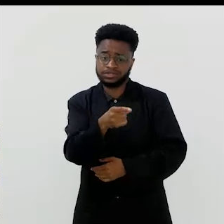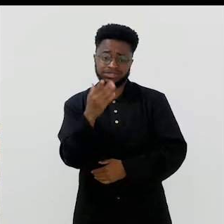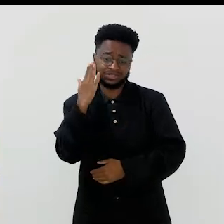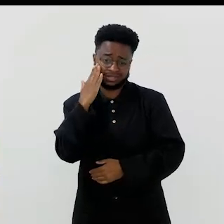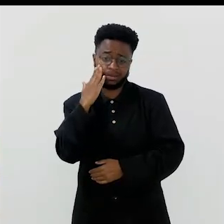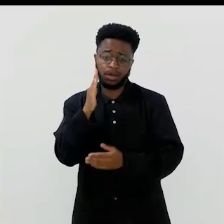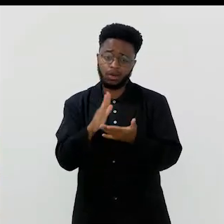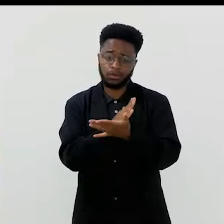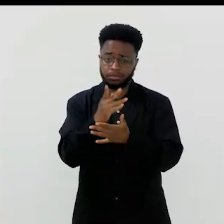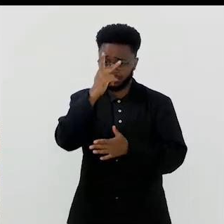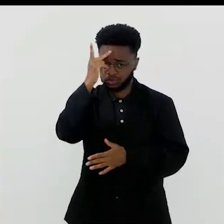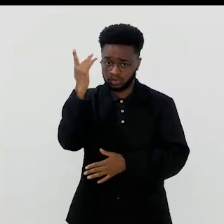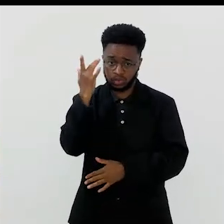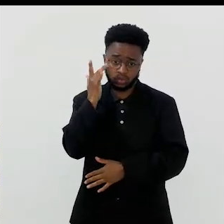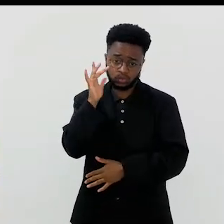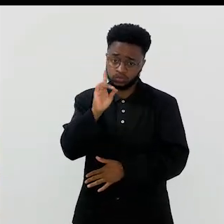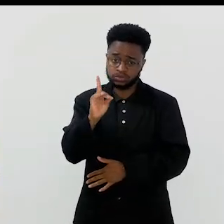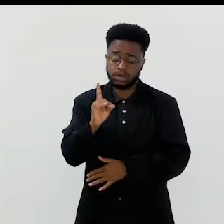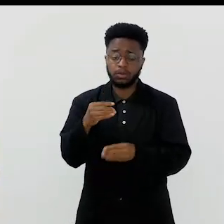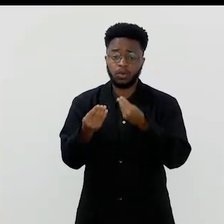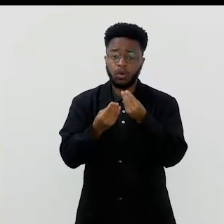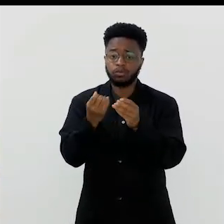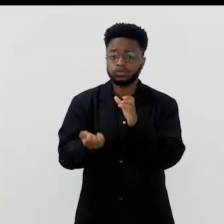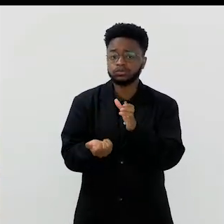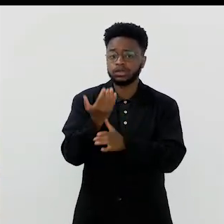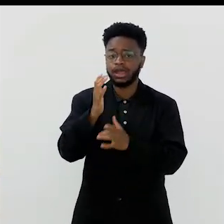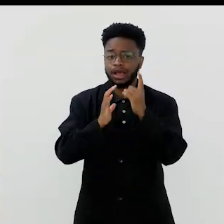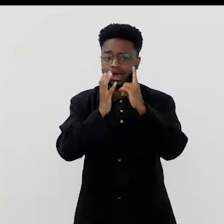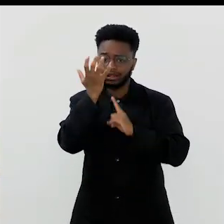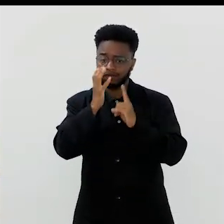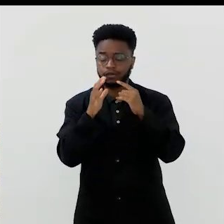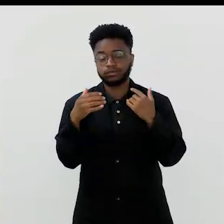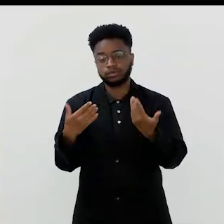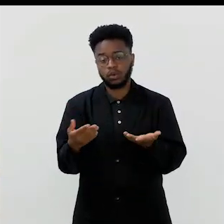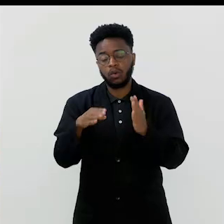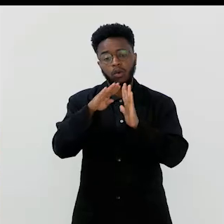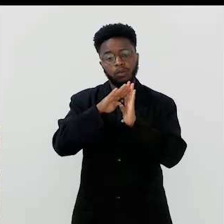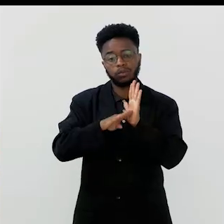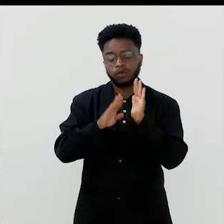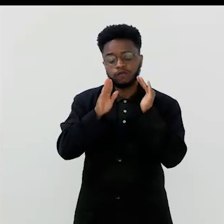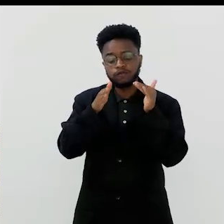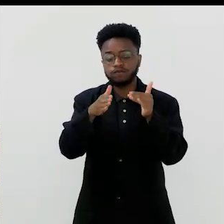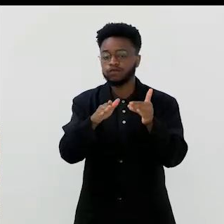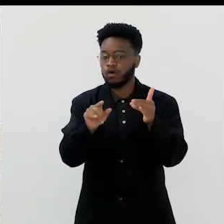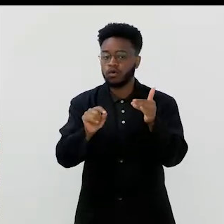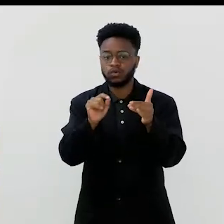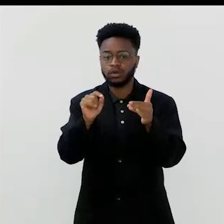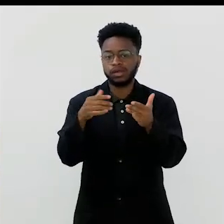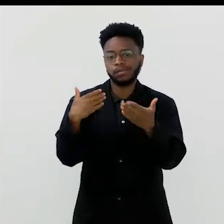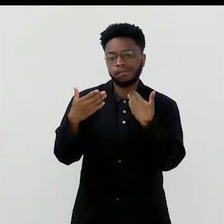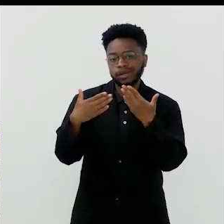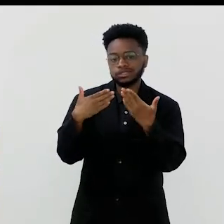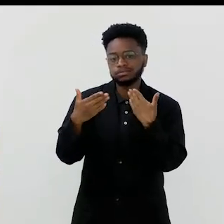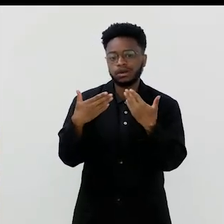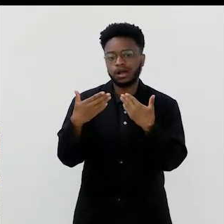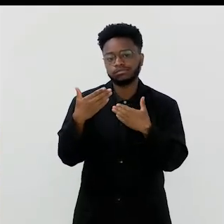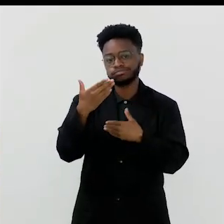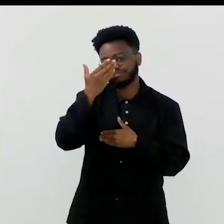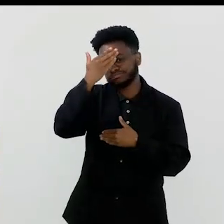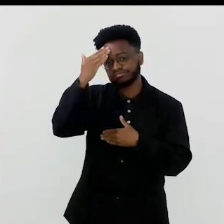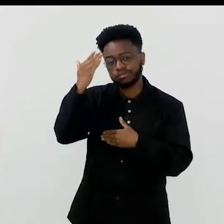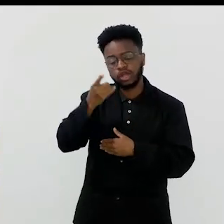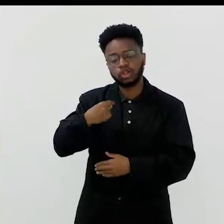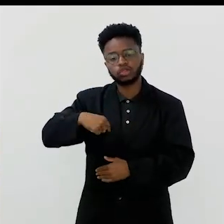Porque você sabe que muita gente não sabe nem o surgimento do carnaval, não sabe. Então o programa é esse programa, um